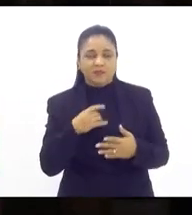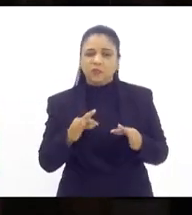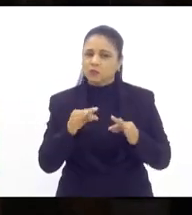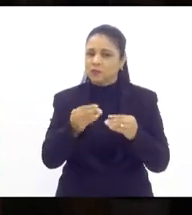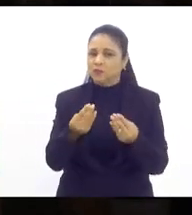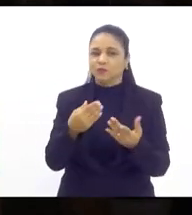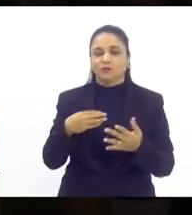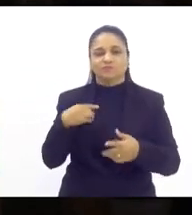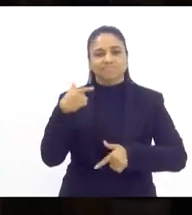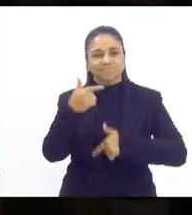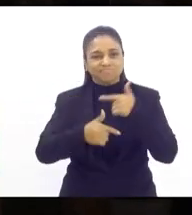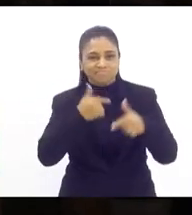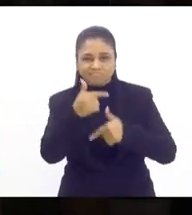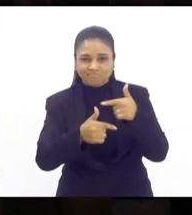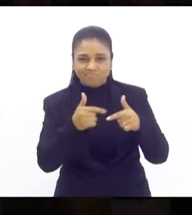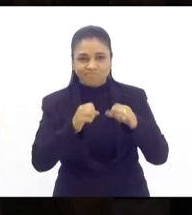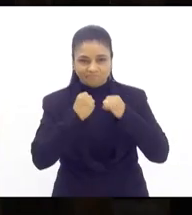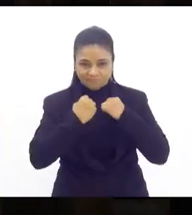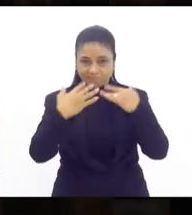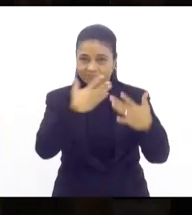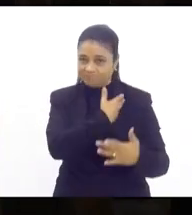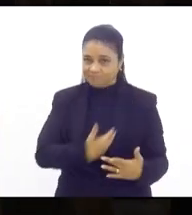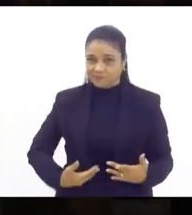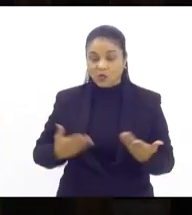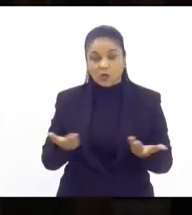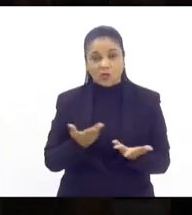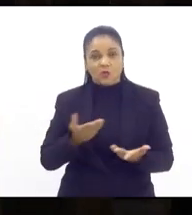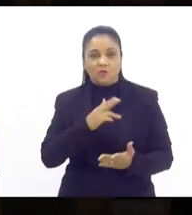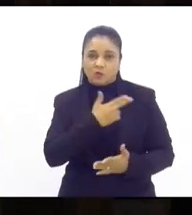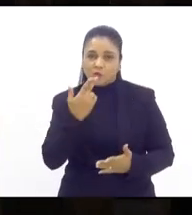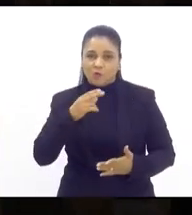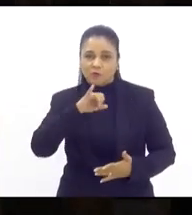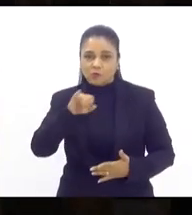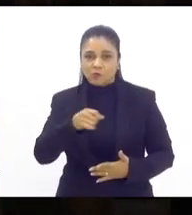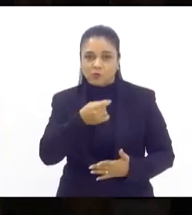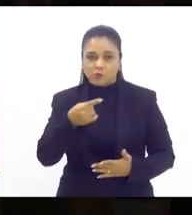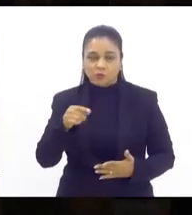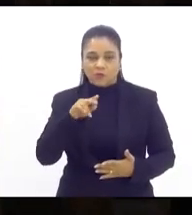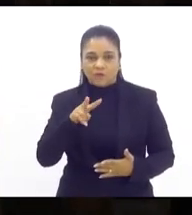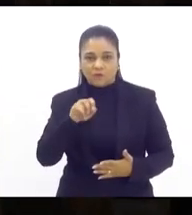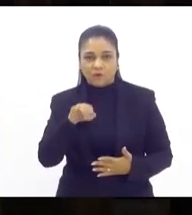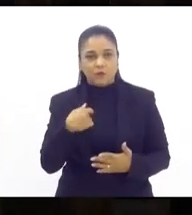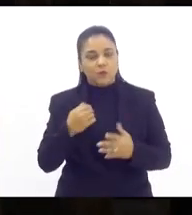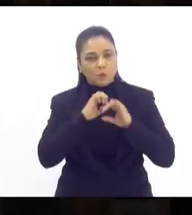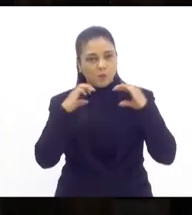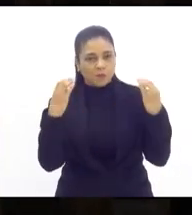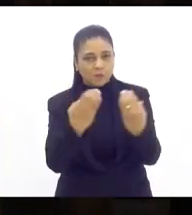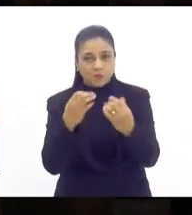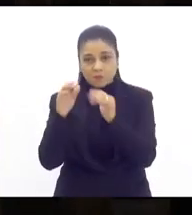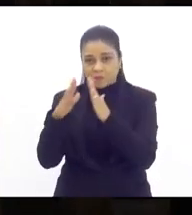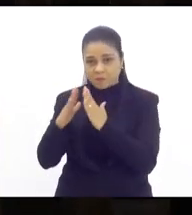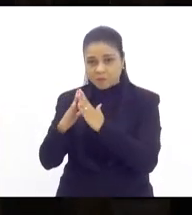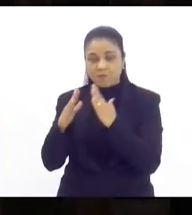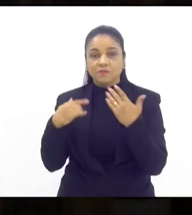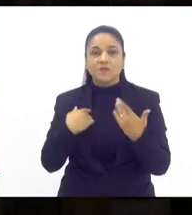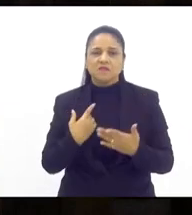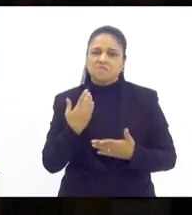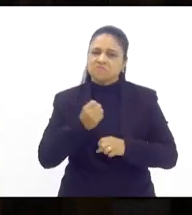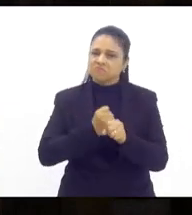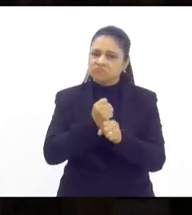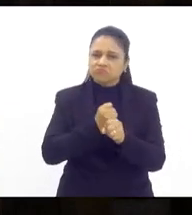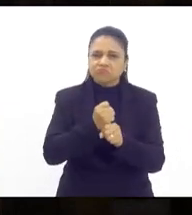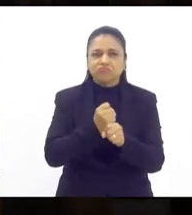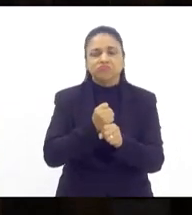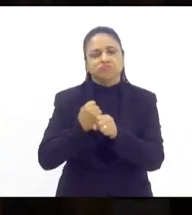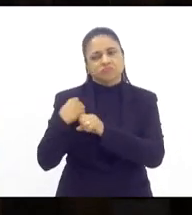por organizar essa audiência me chamo João Vitor eu sou morador do Maracanã nasci e cada vez mais nos últimos anos a